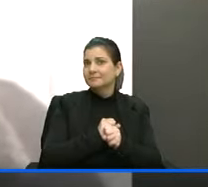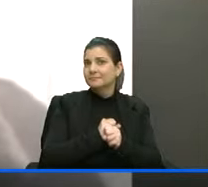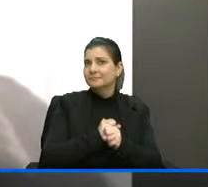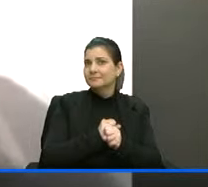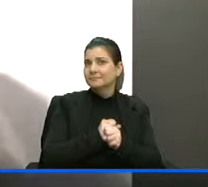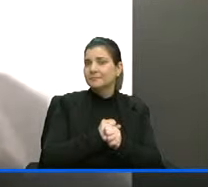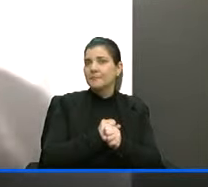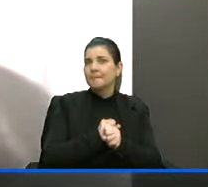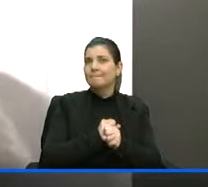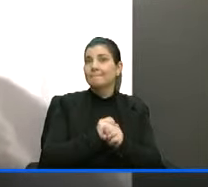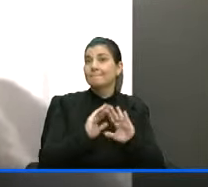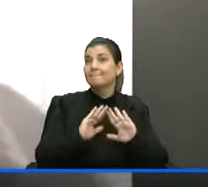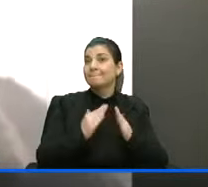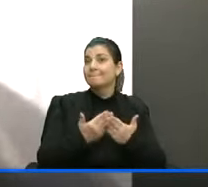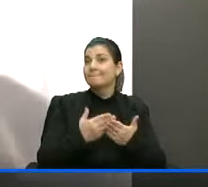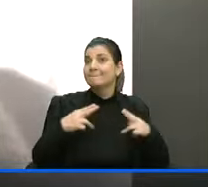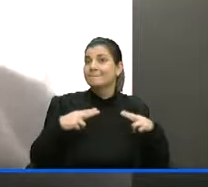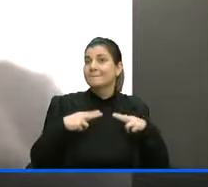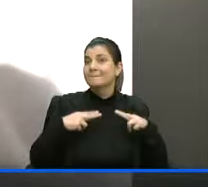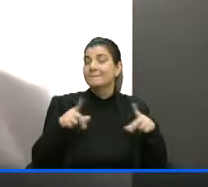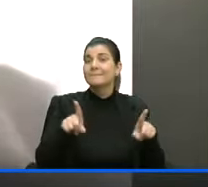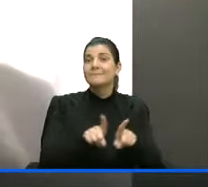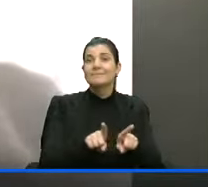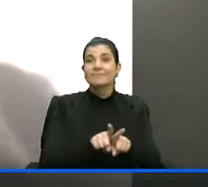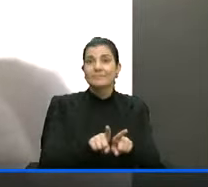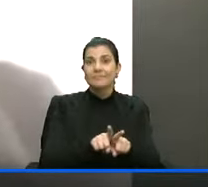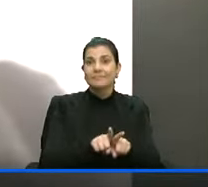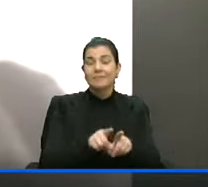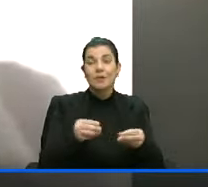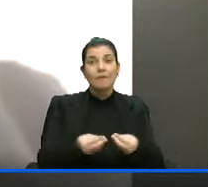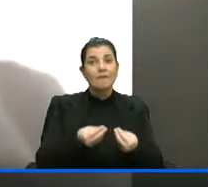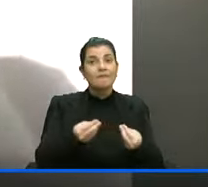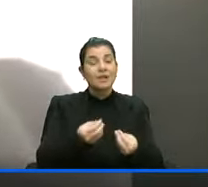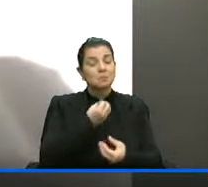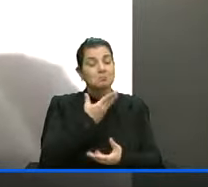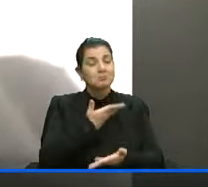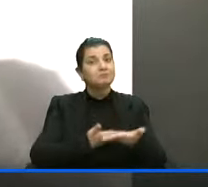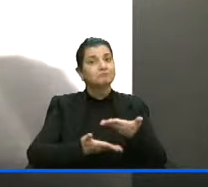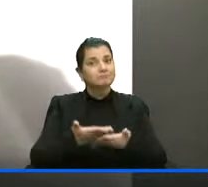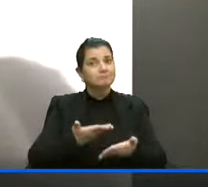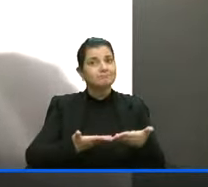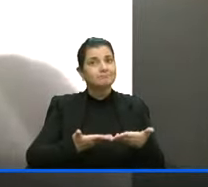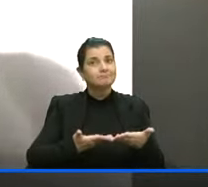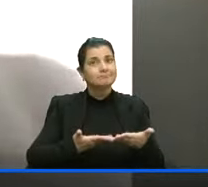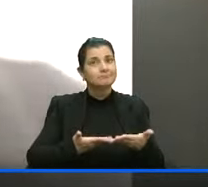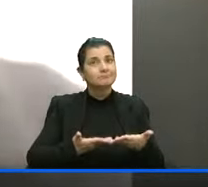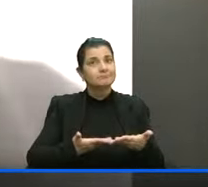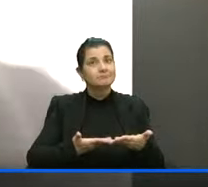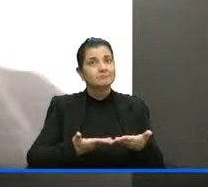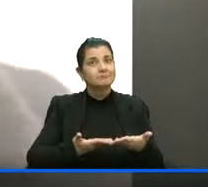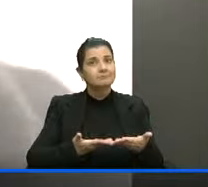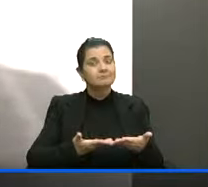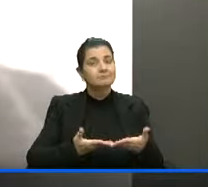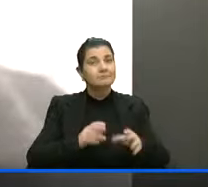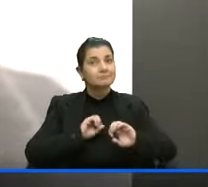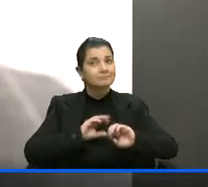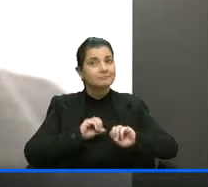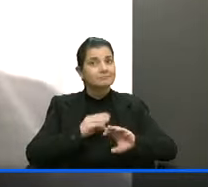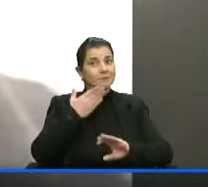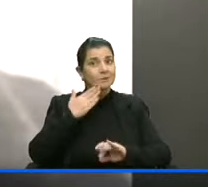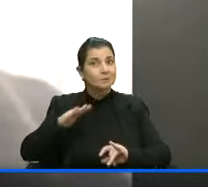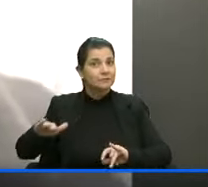debate. A escola privada também, né, oferta um bom serviço, muitas vezes. No caso da educação infantil, a